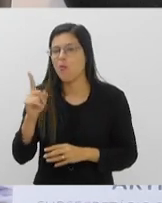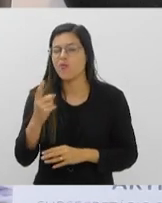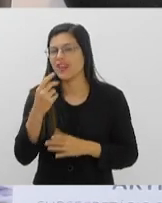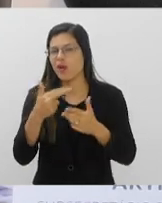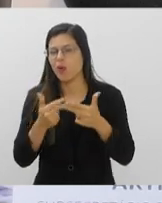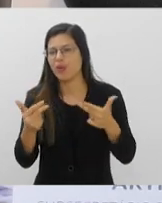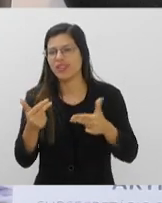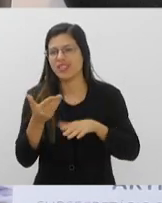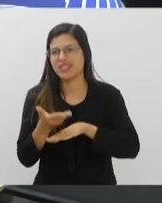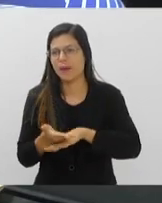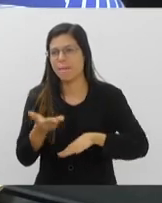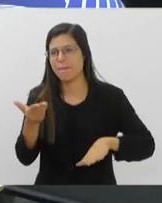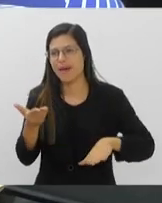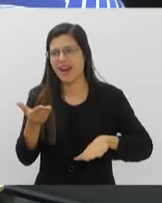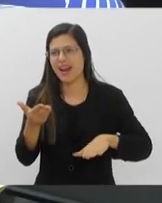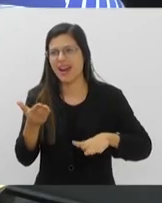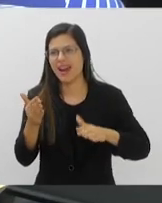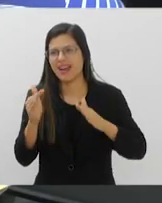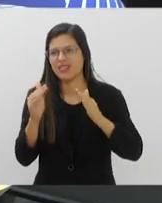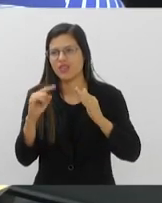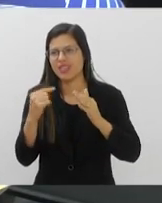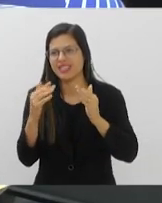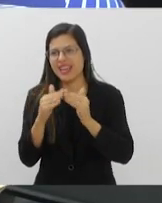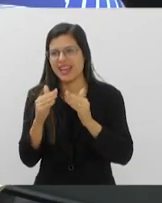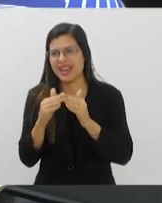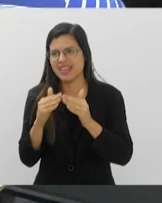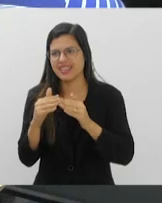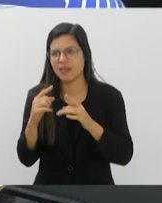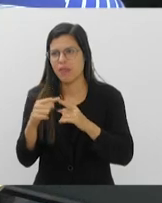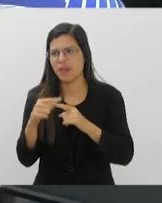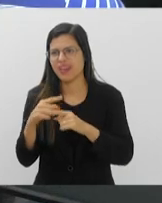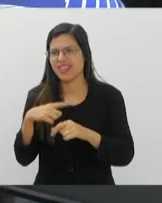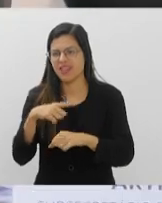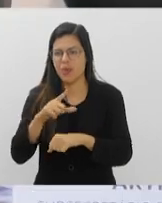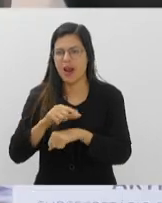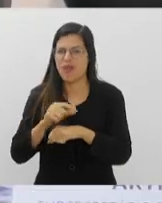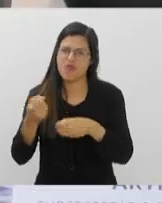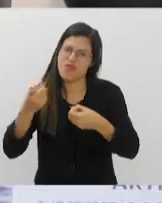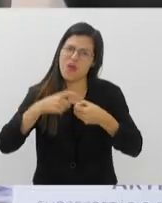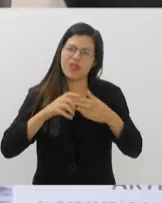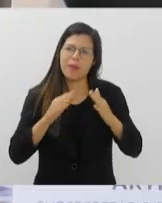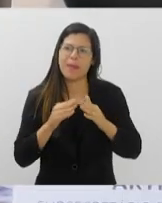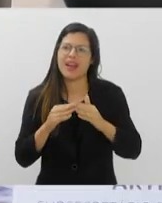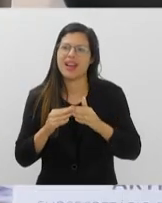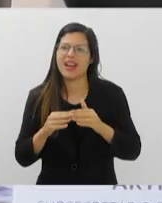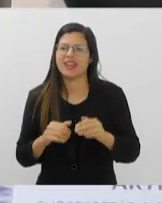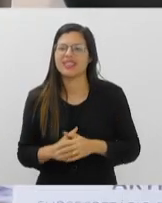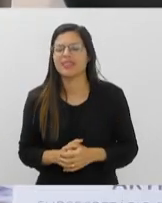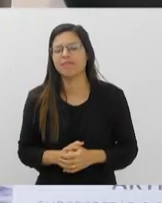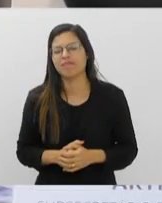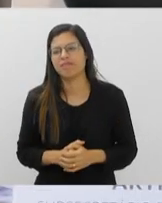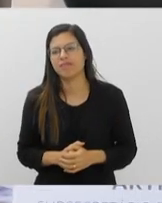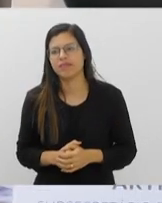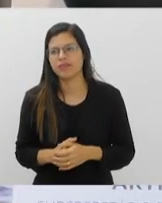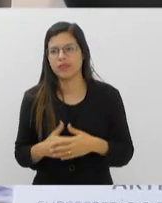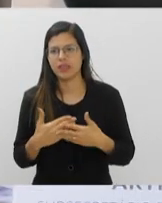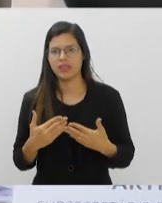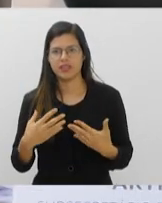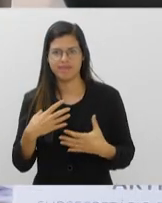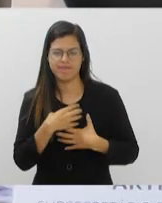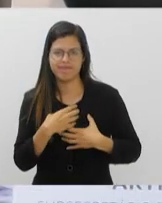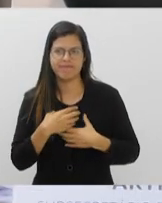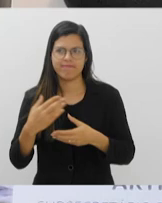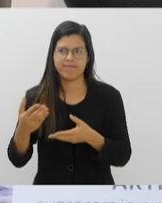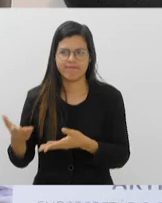nos separa é são as nossas casas que chega um horário que a gente vai para casa o restante tudo nos une tá bom sintam sempre muito